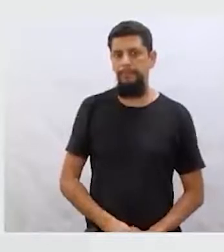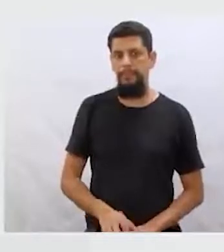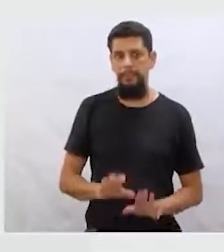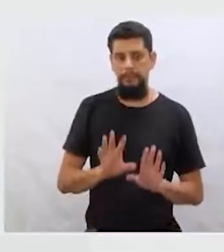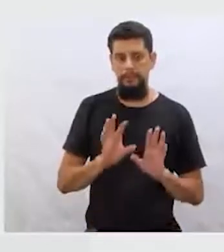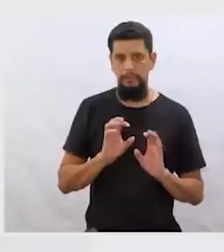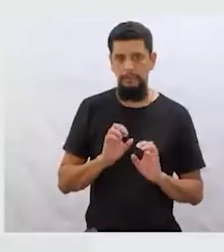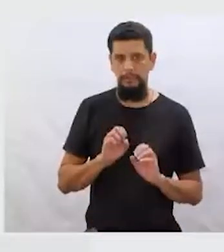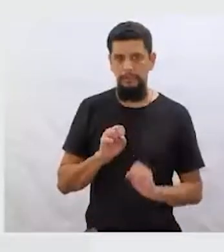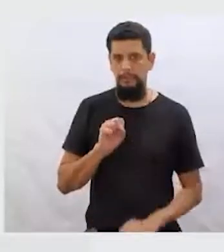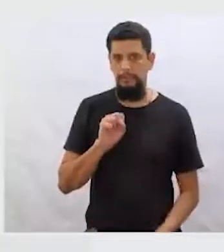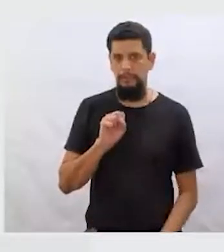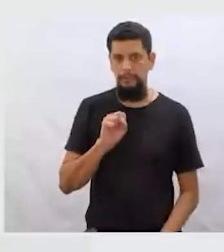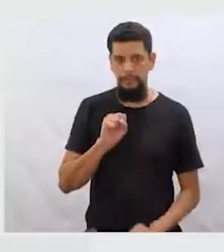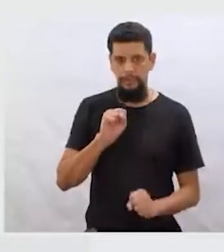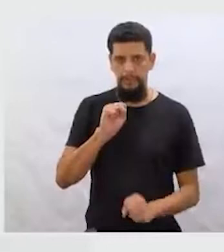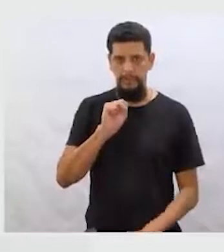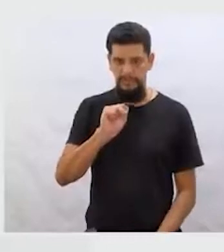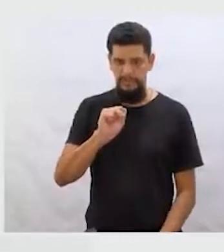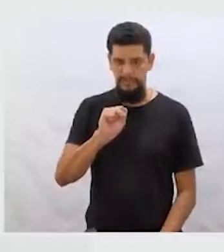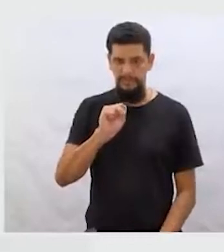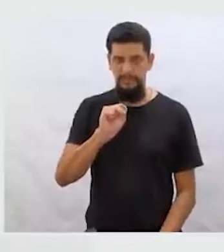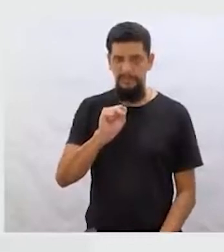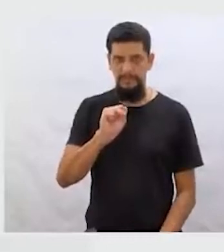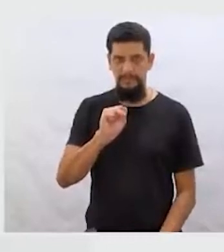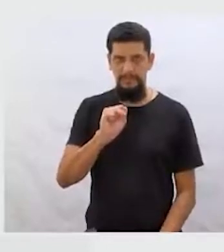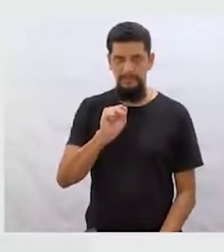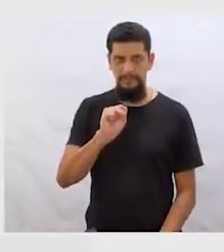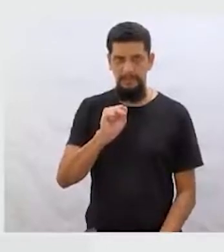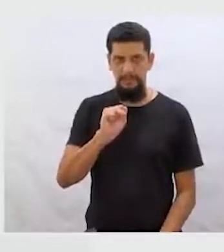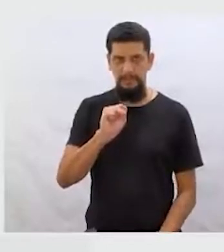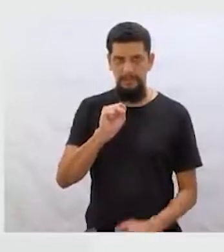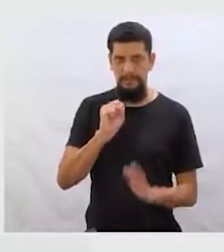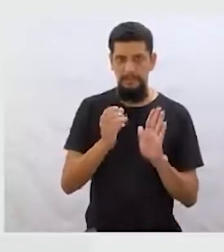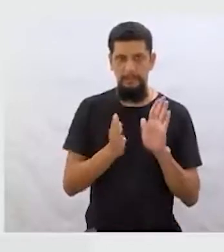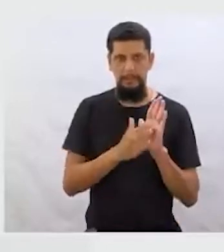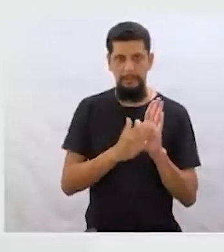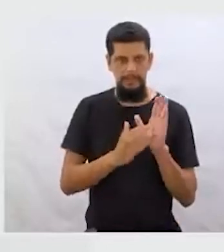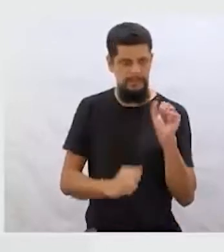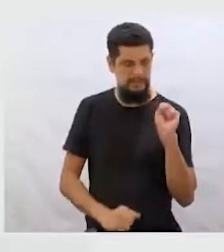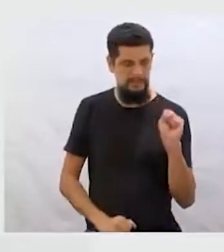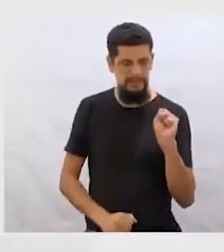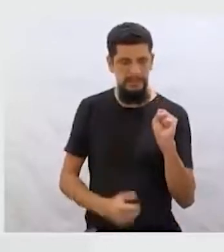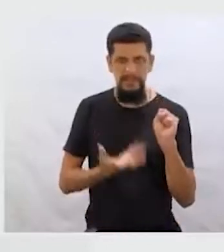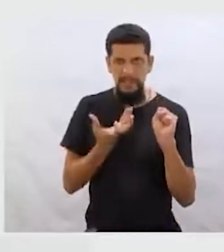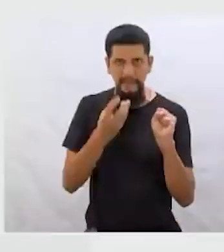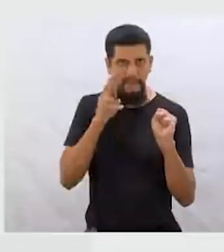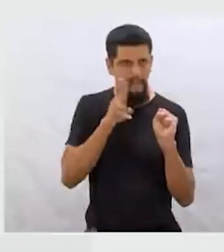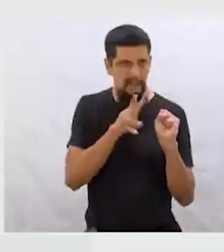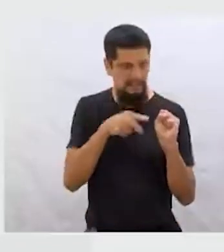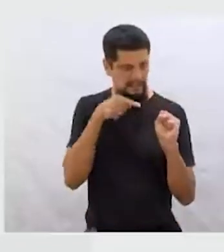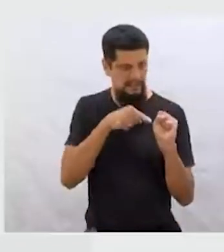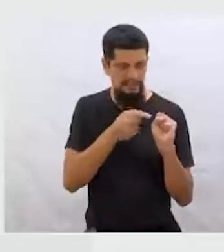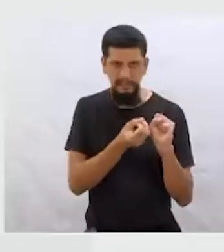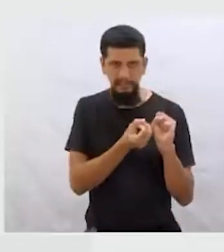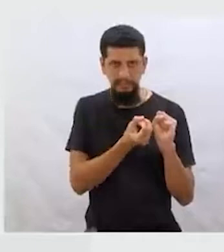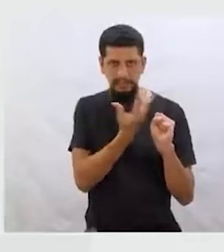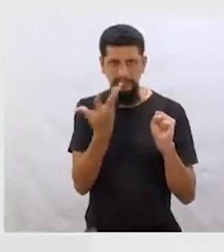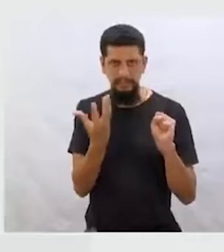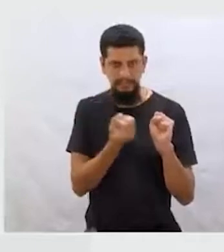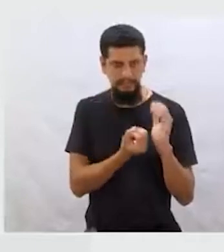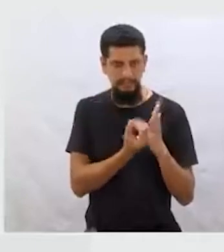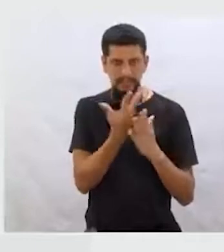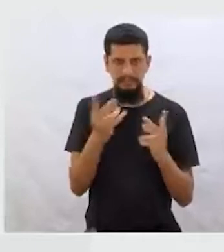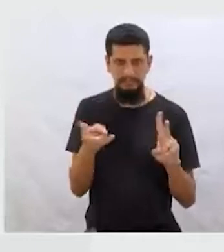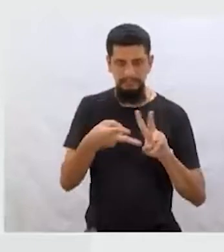E dito isso, prendeu os 4 amiguinhos no fundo da mão. Quero ver vocês saírem